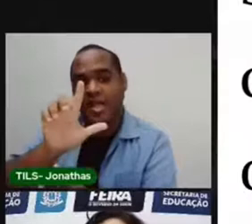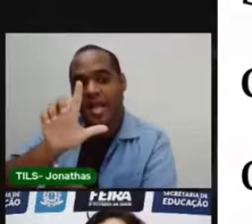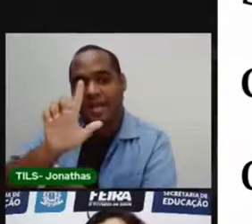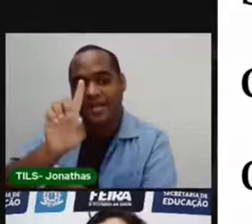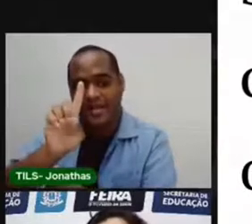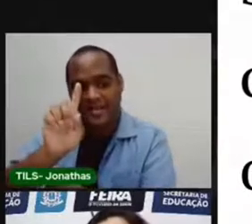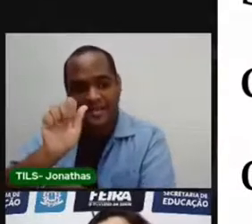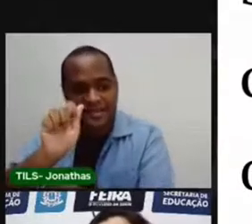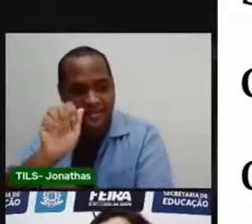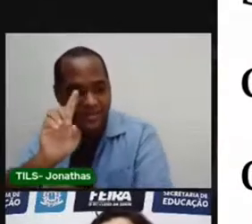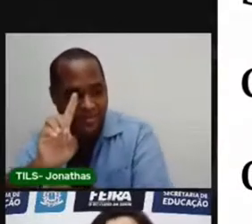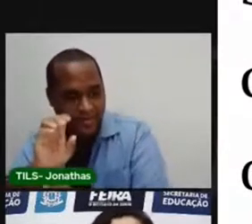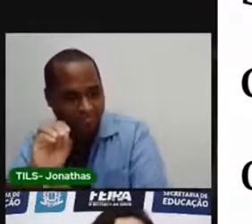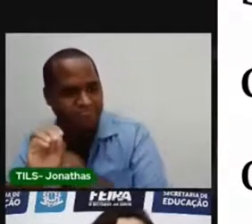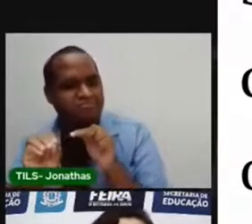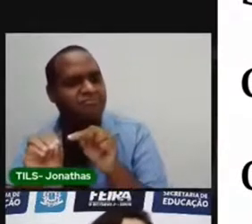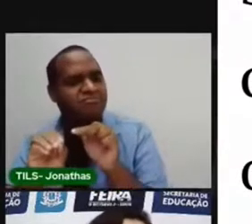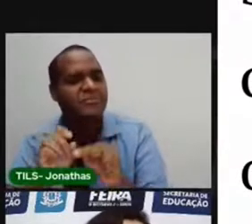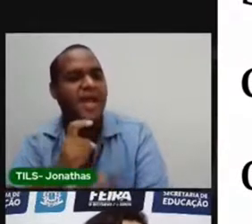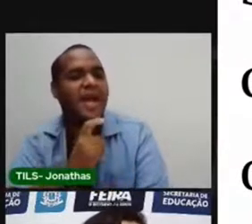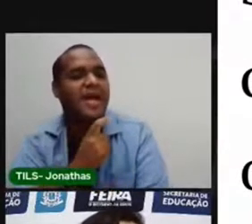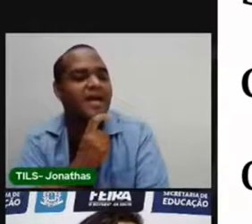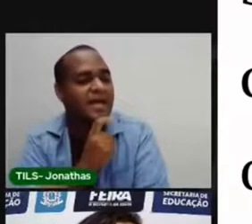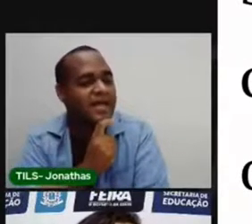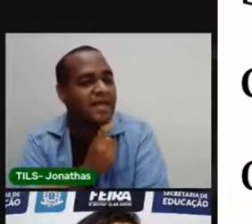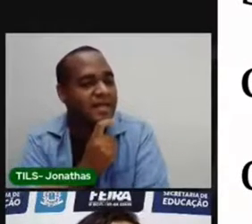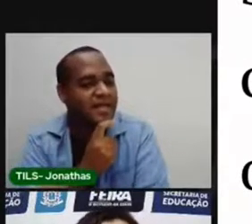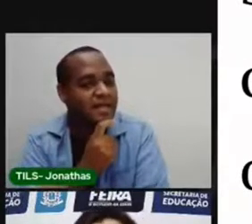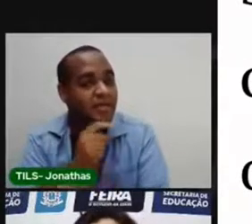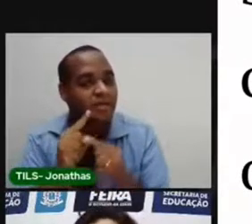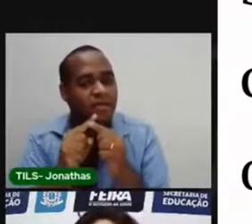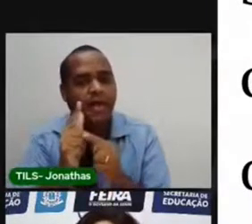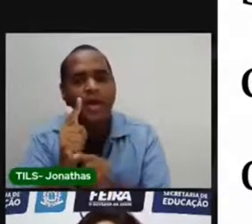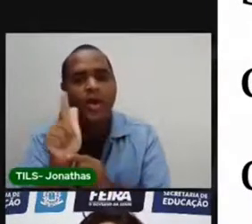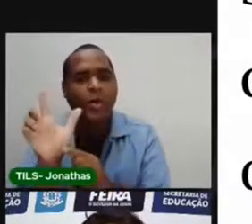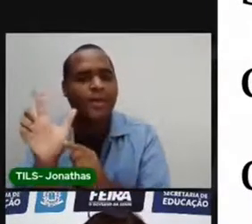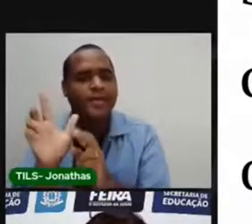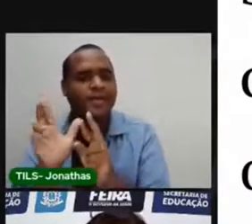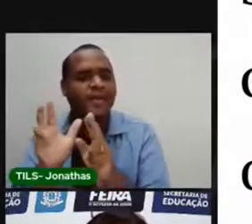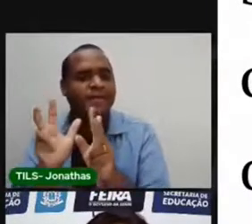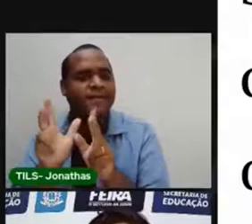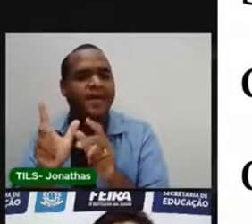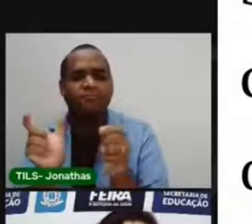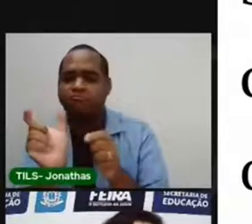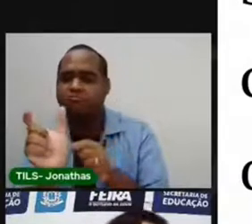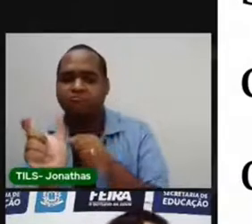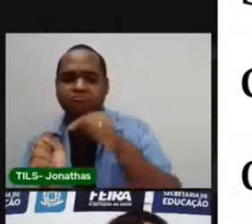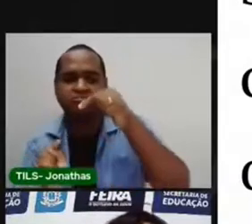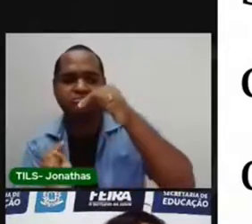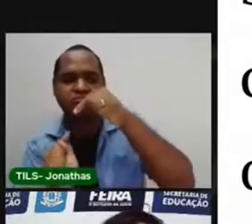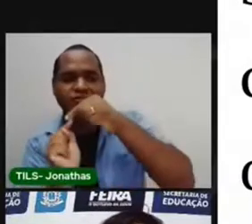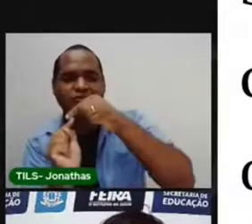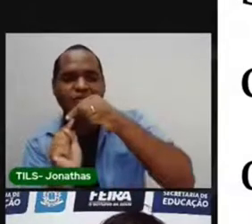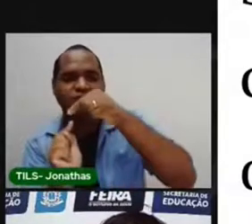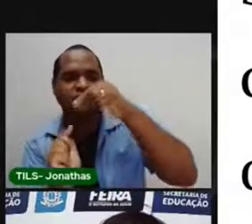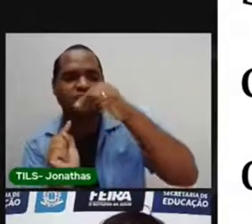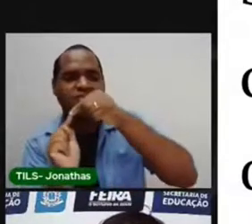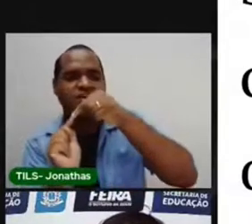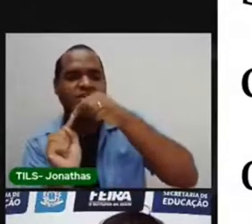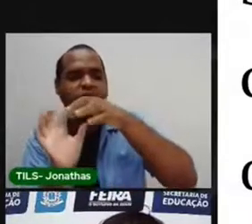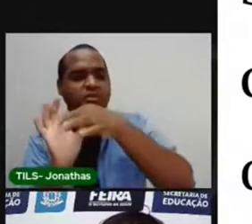gelado. Quais são as outras palavras dessa parlenda que rimam